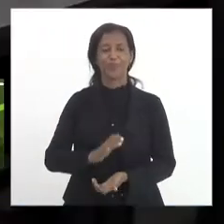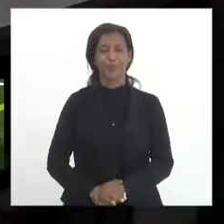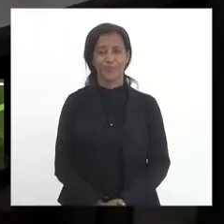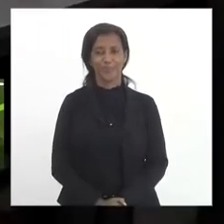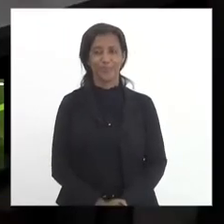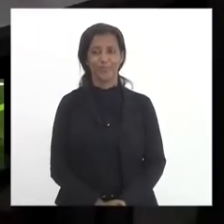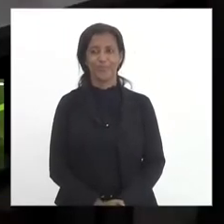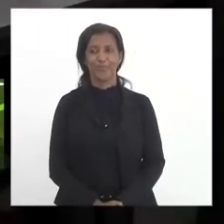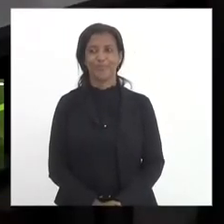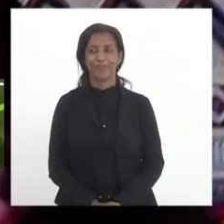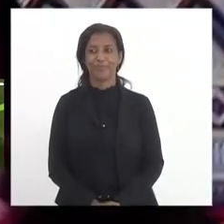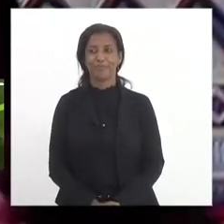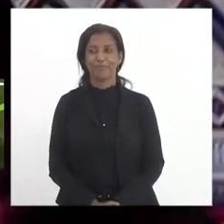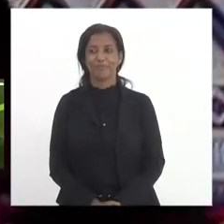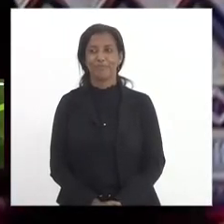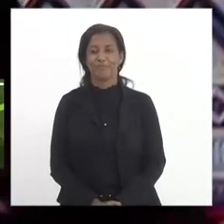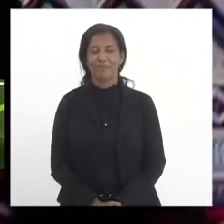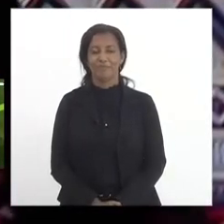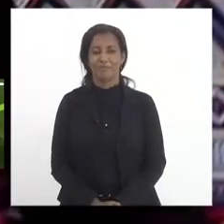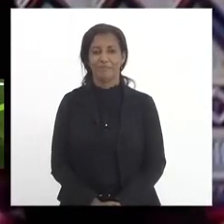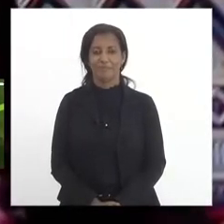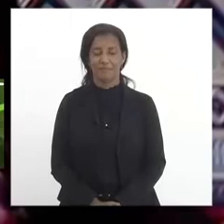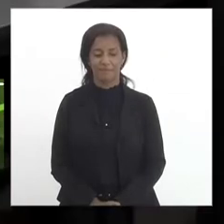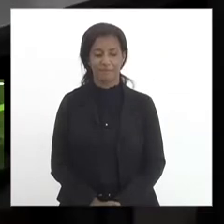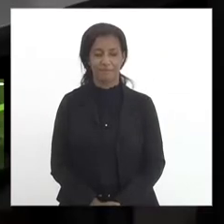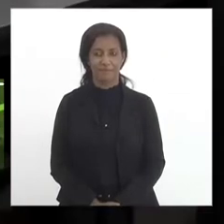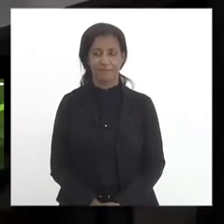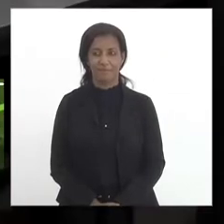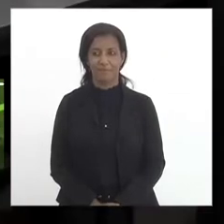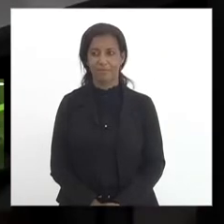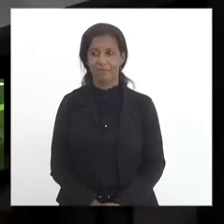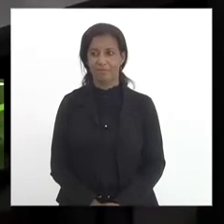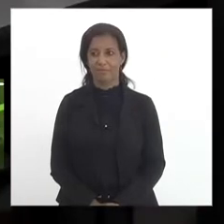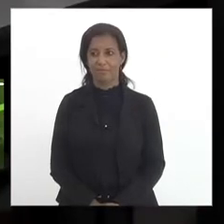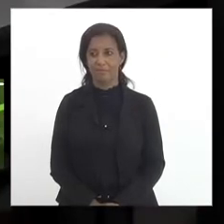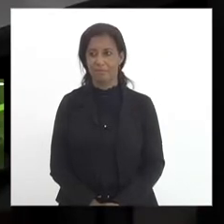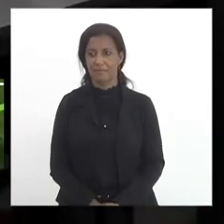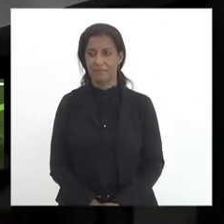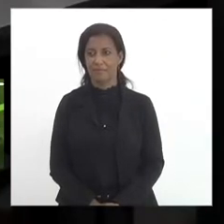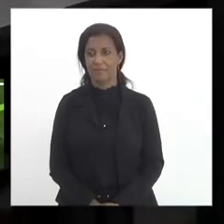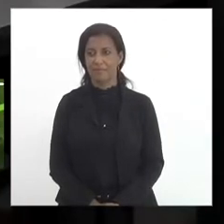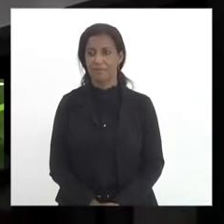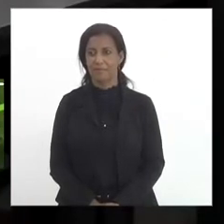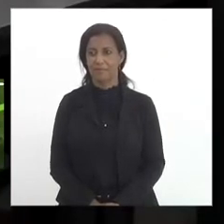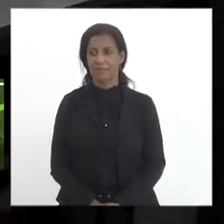Por vezes é triste. Vamos avançar. Foi um convescote ontem.